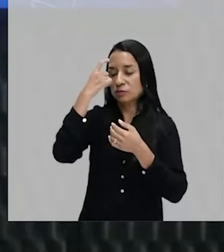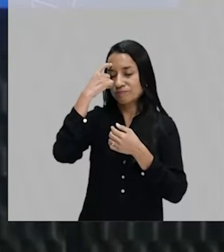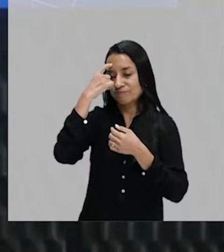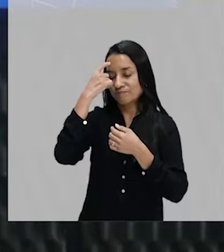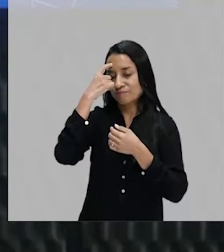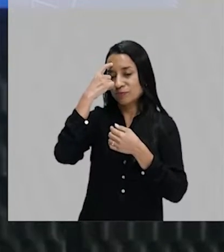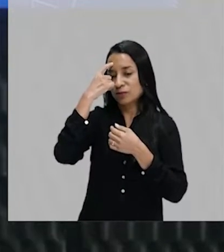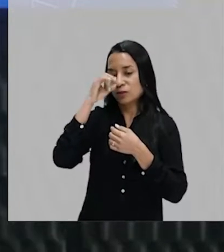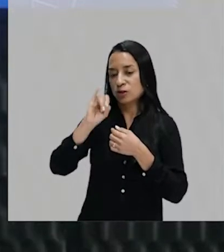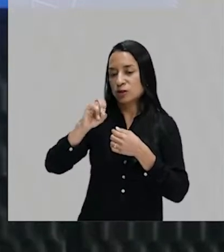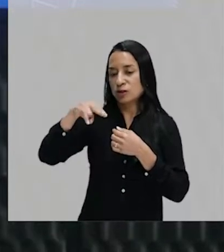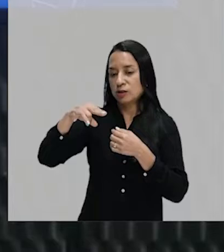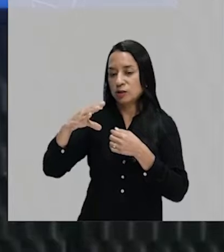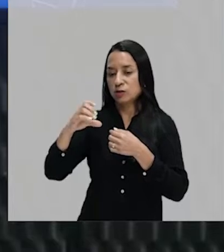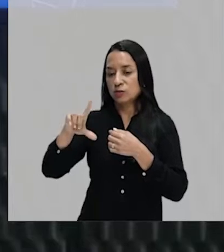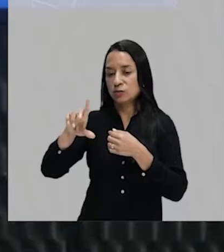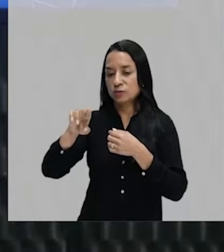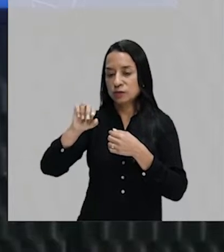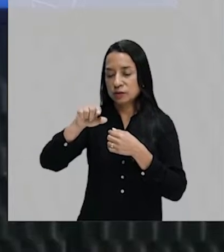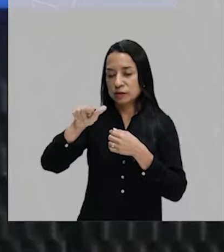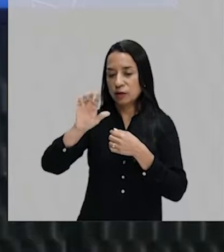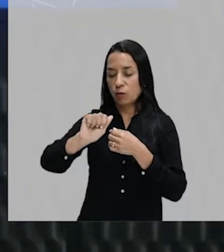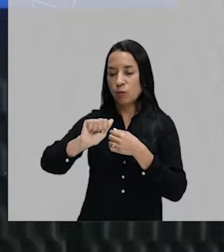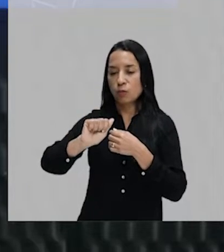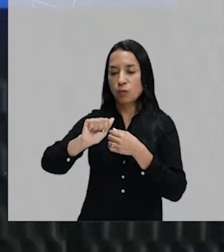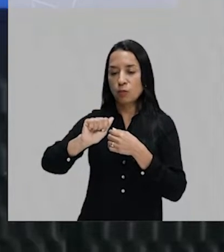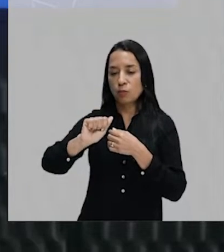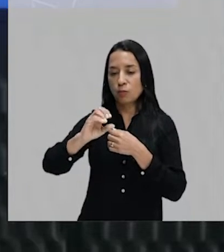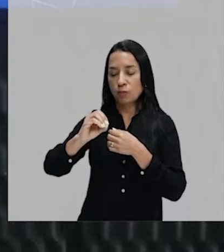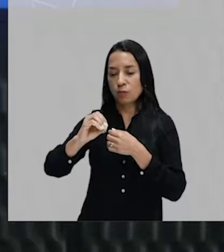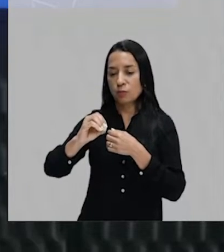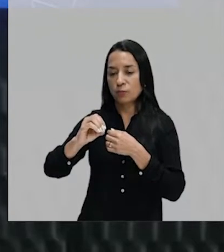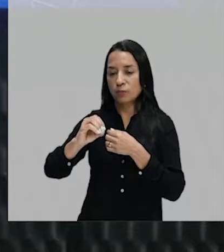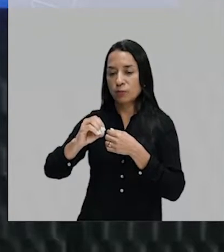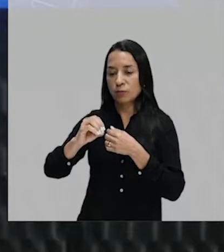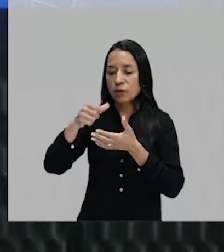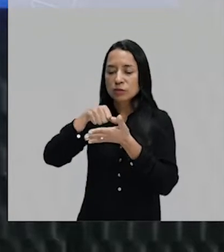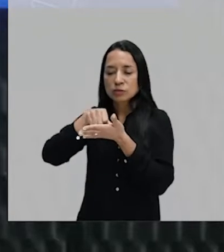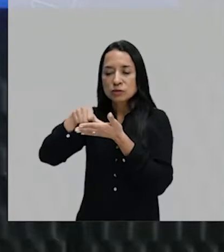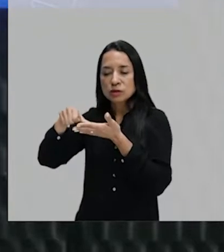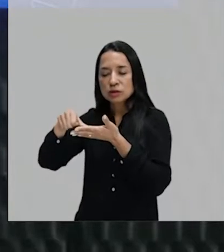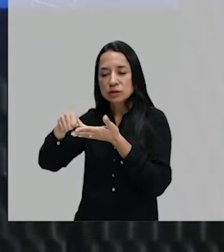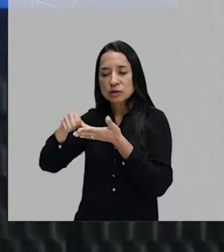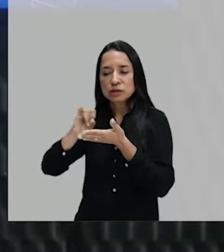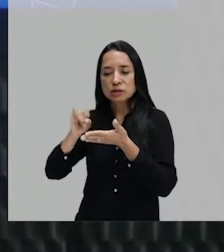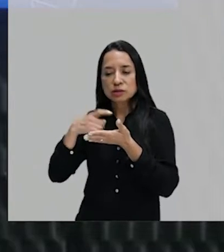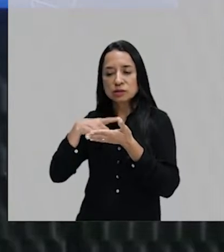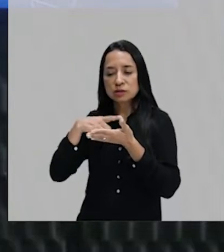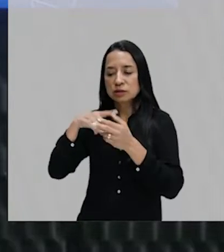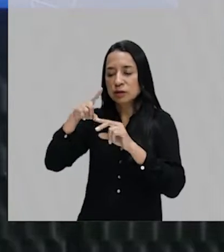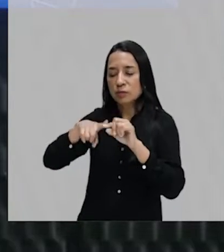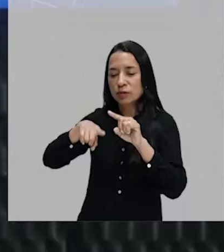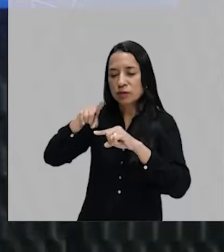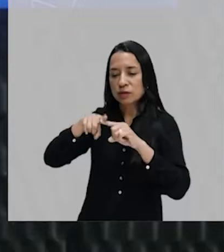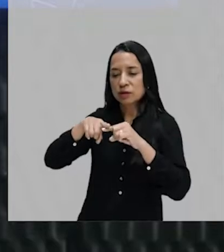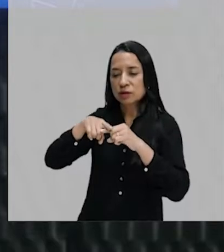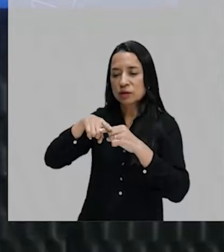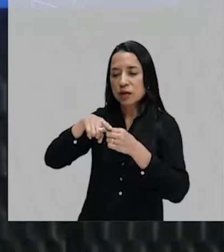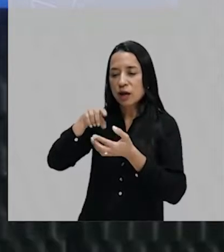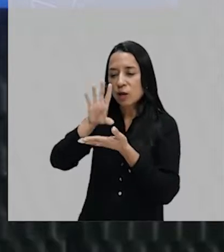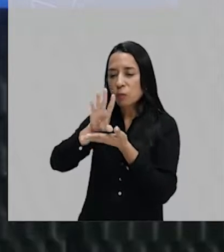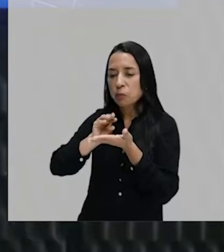ideia de inclusão tá então está com um tiro dá um destaque né se você tá com material aí empréstimo se você tá fazendo o registro manual